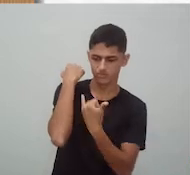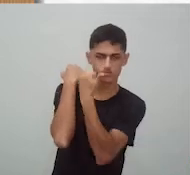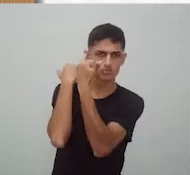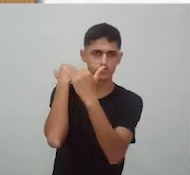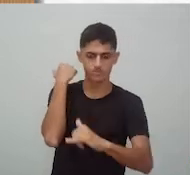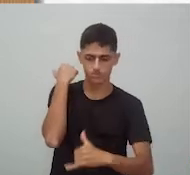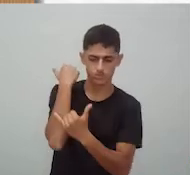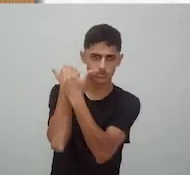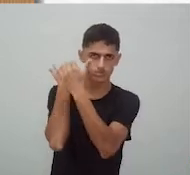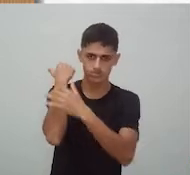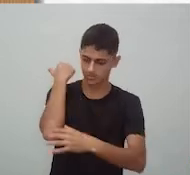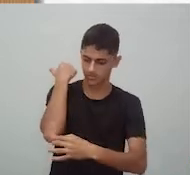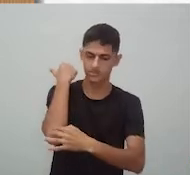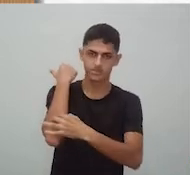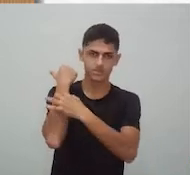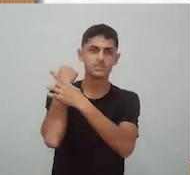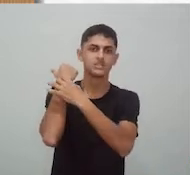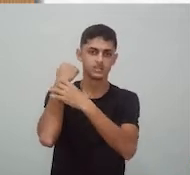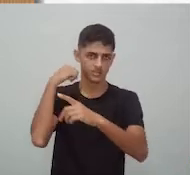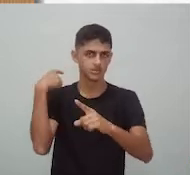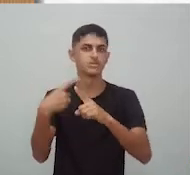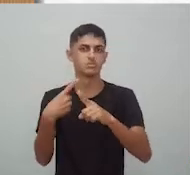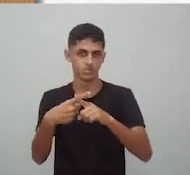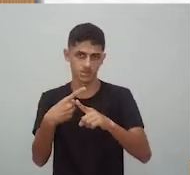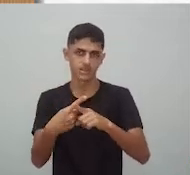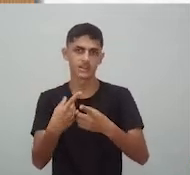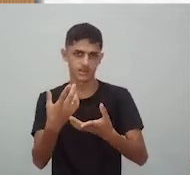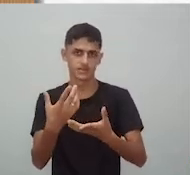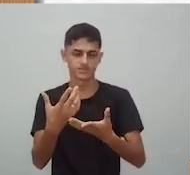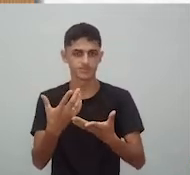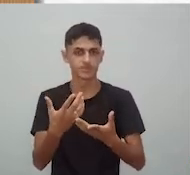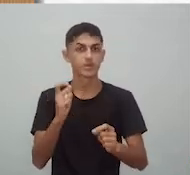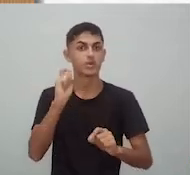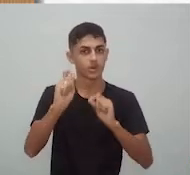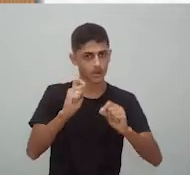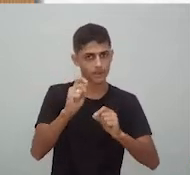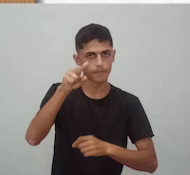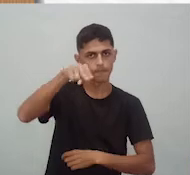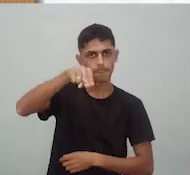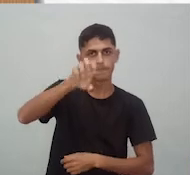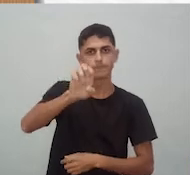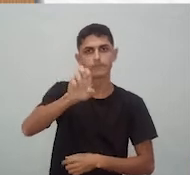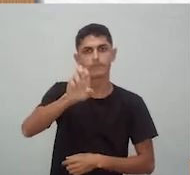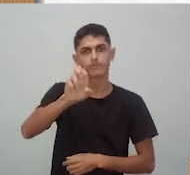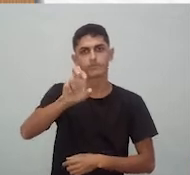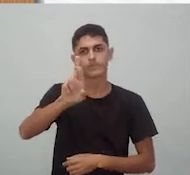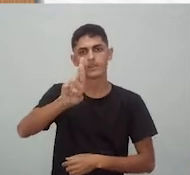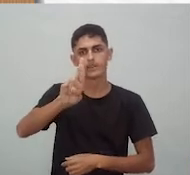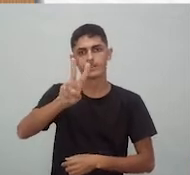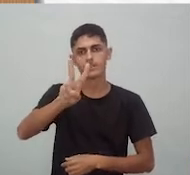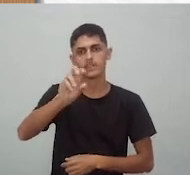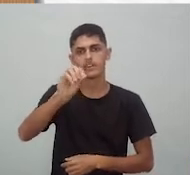está batendo ali em um nervo. E o nervo, a gente sabe que são filamentos de